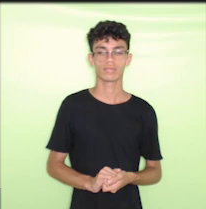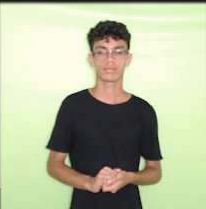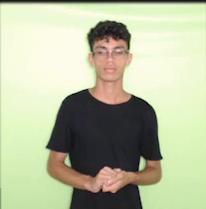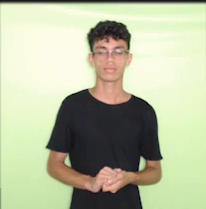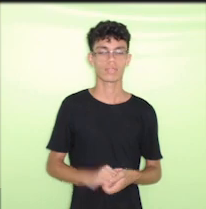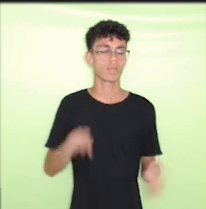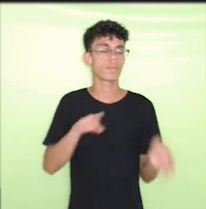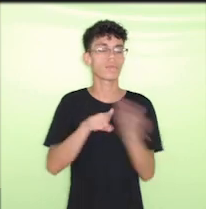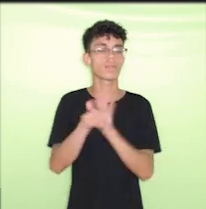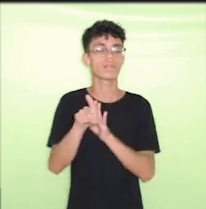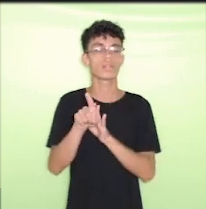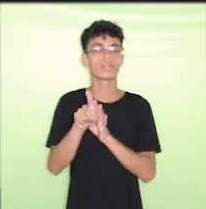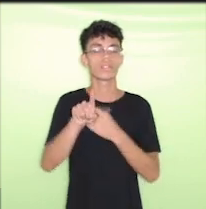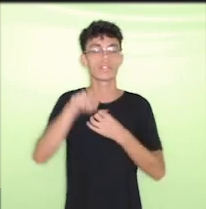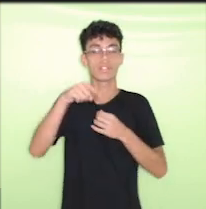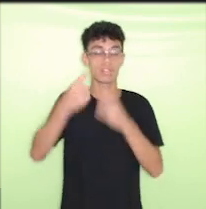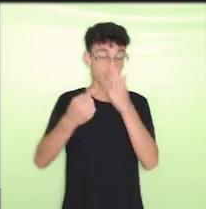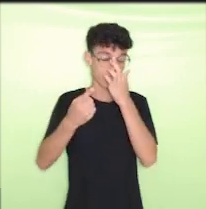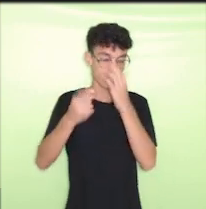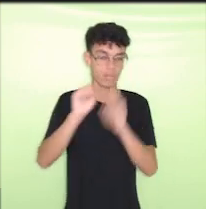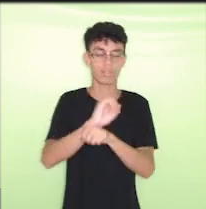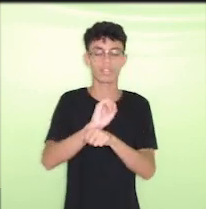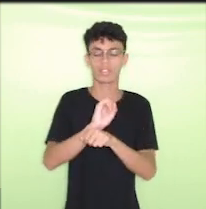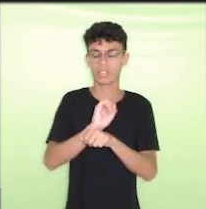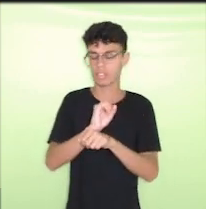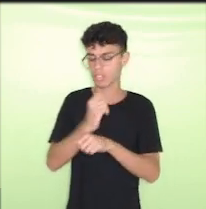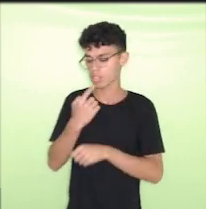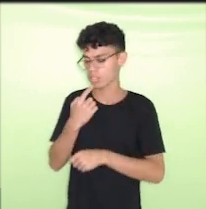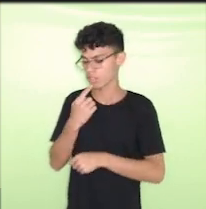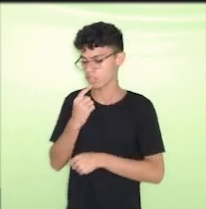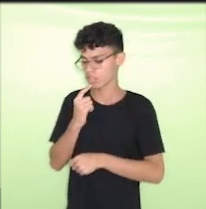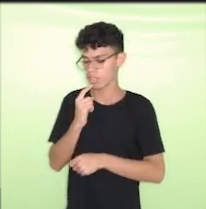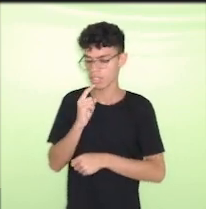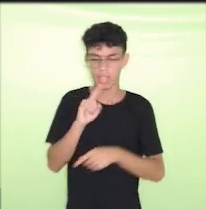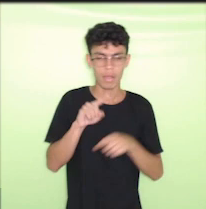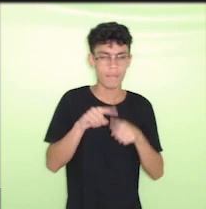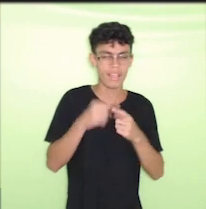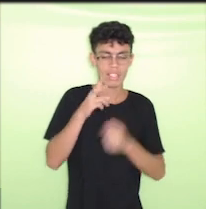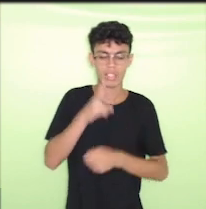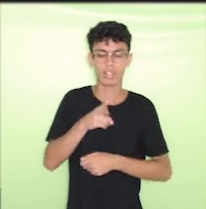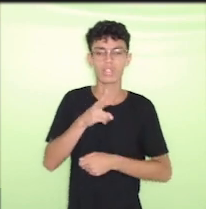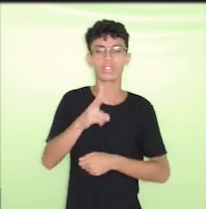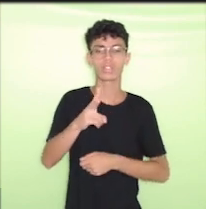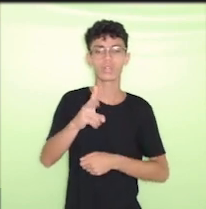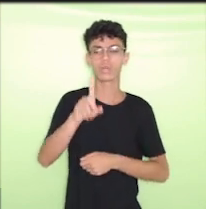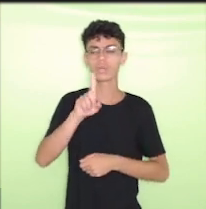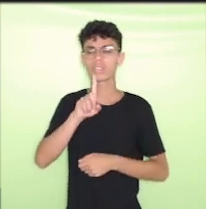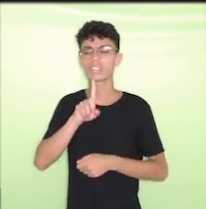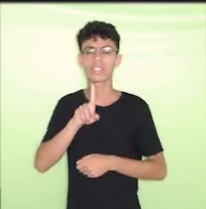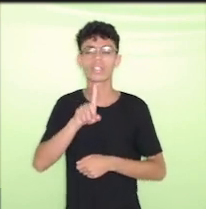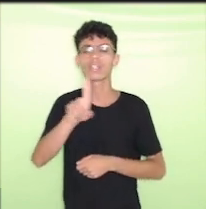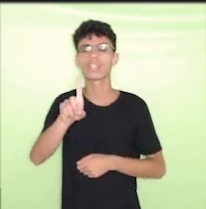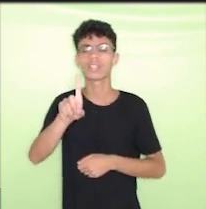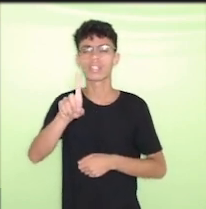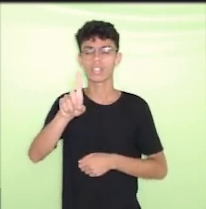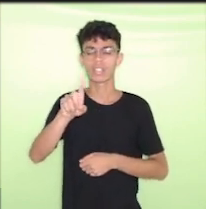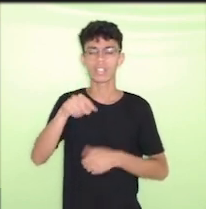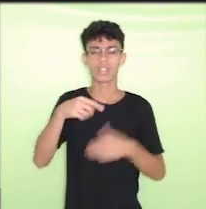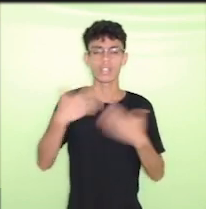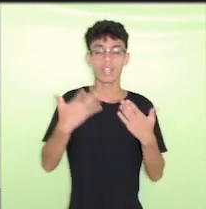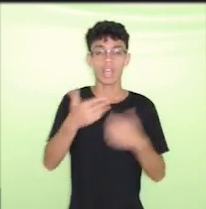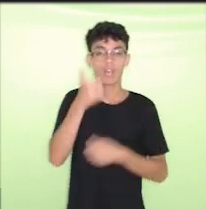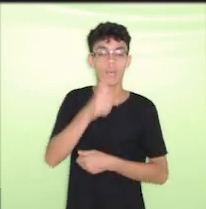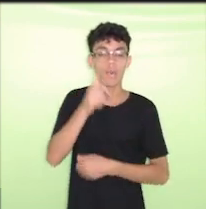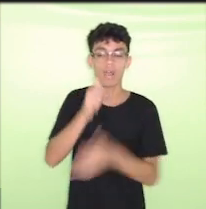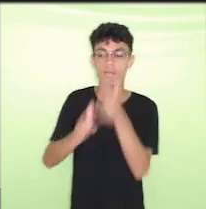O homem perguntou, depois de parar de repente. Mas ela continua até lá, não é? E a